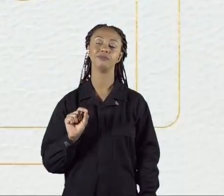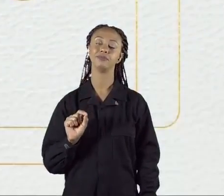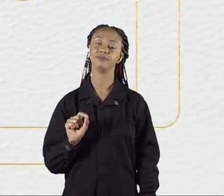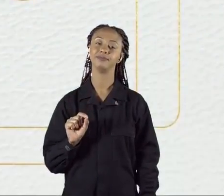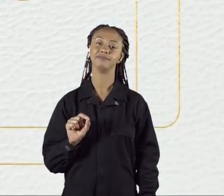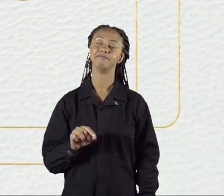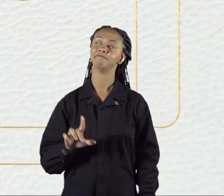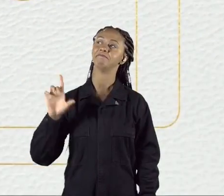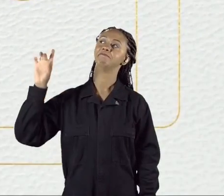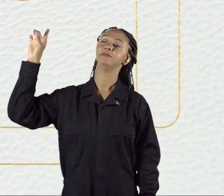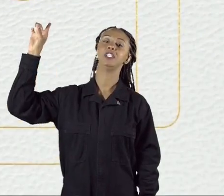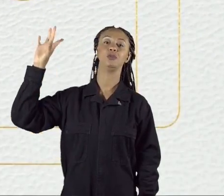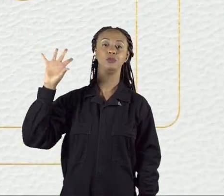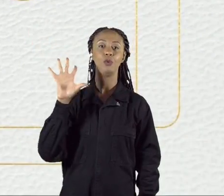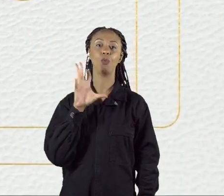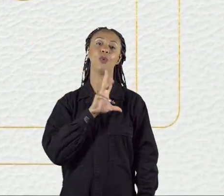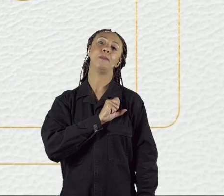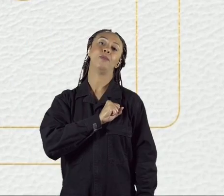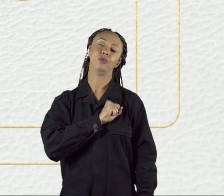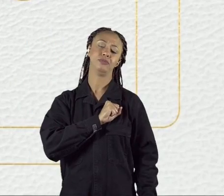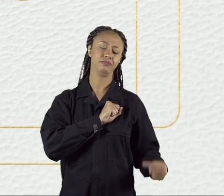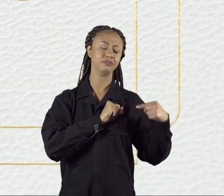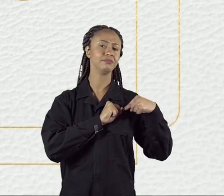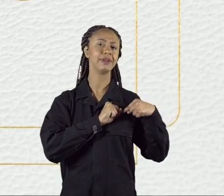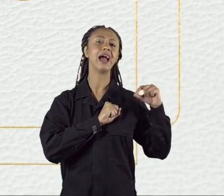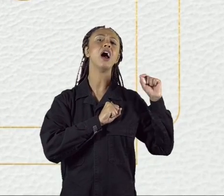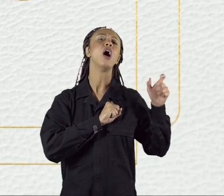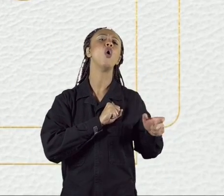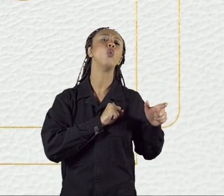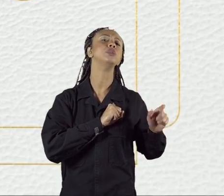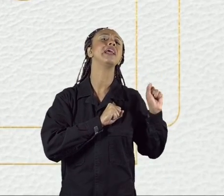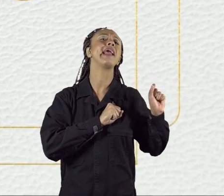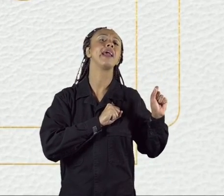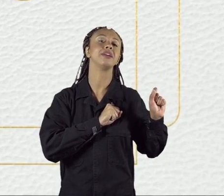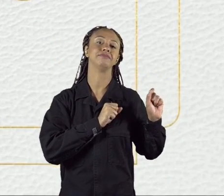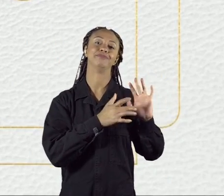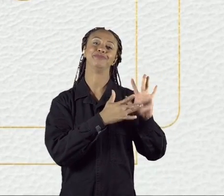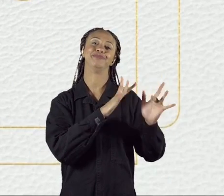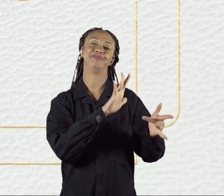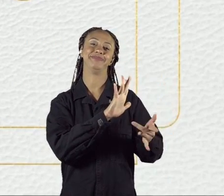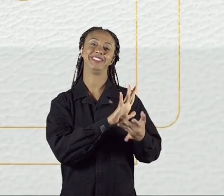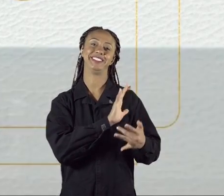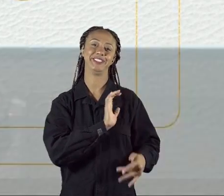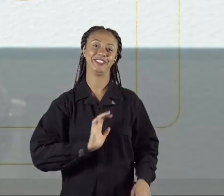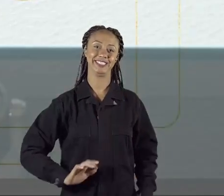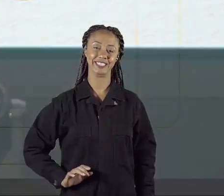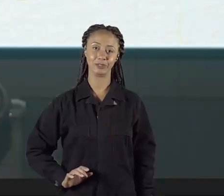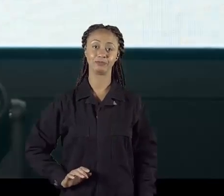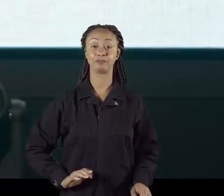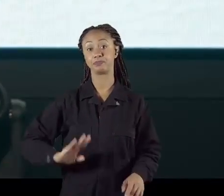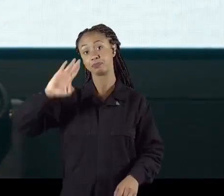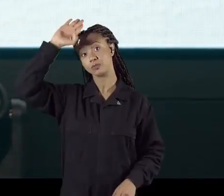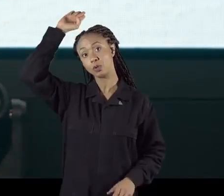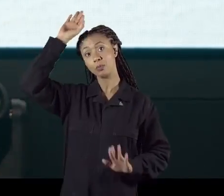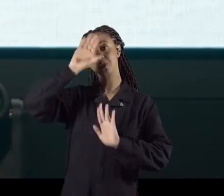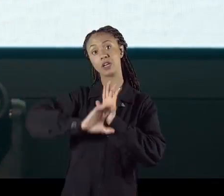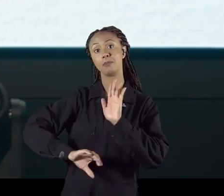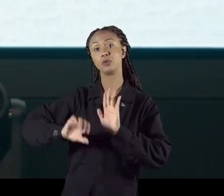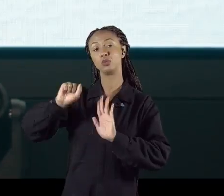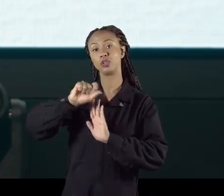Deus o que está em Cristo Jesus Romanos 8:37